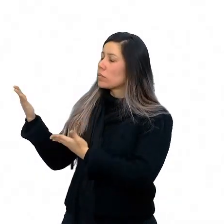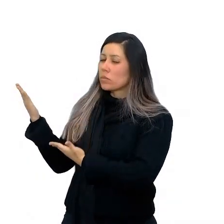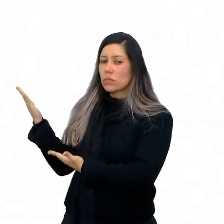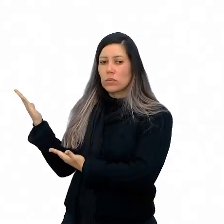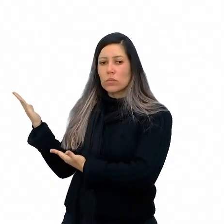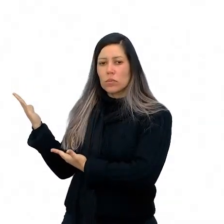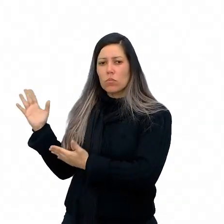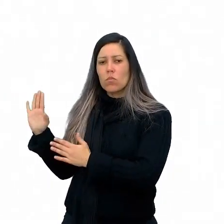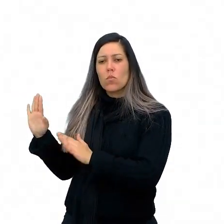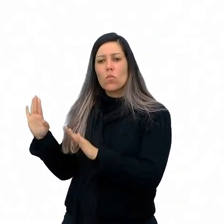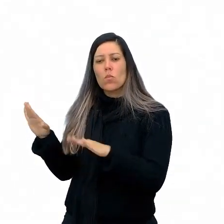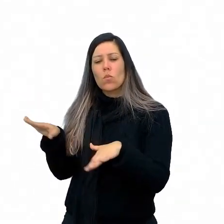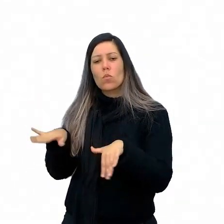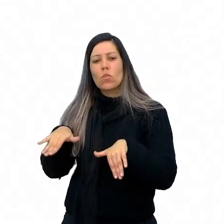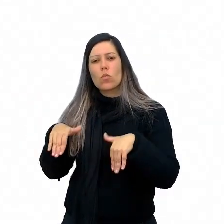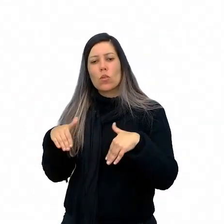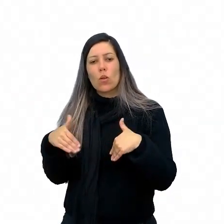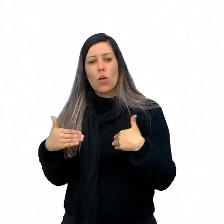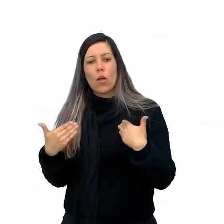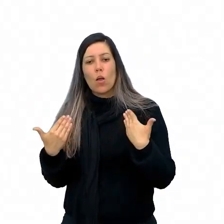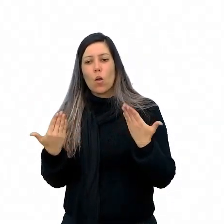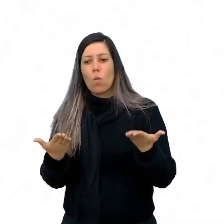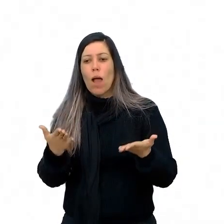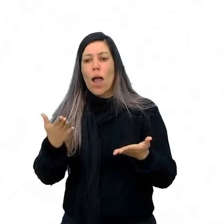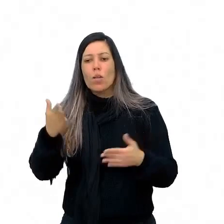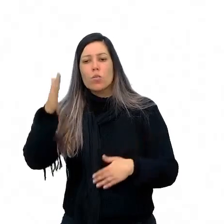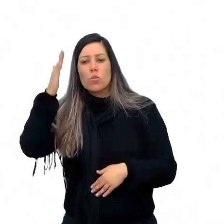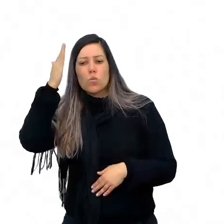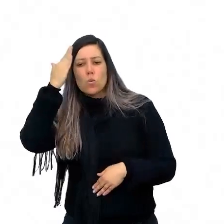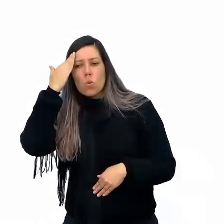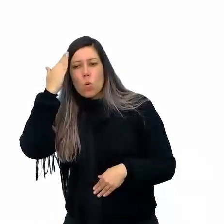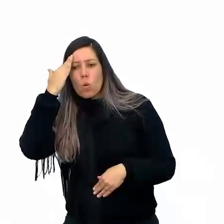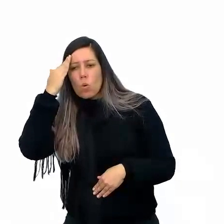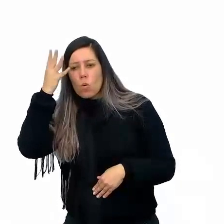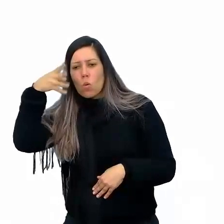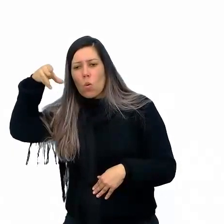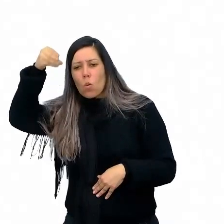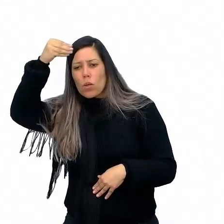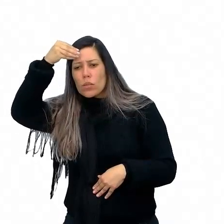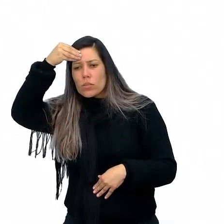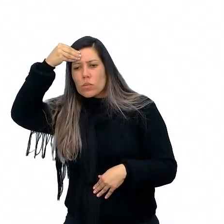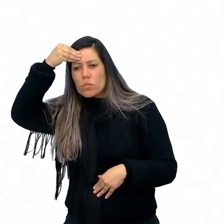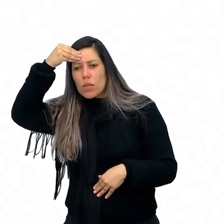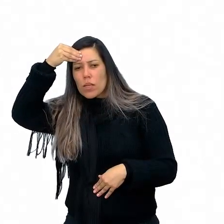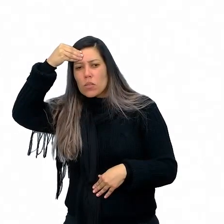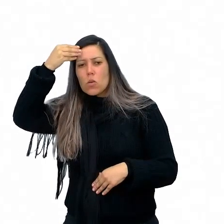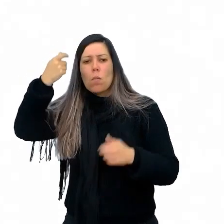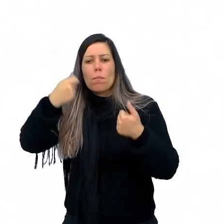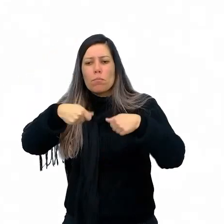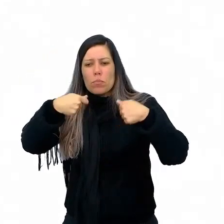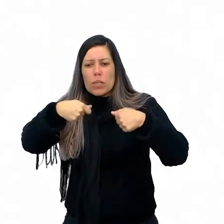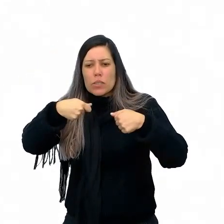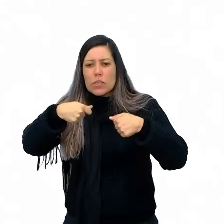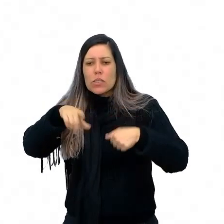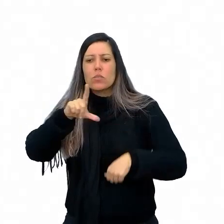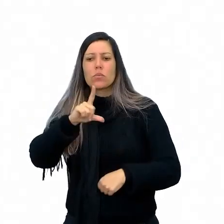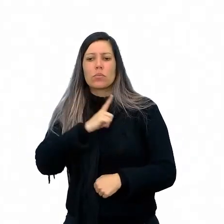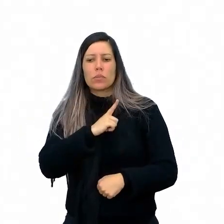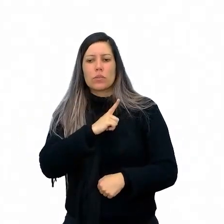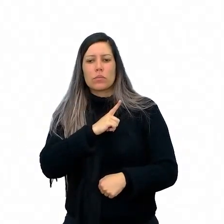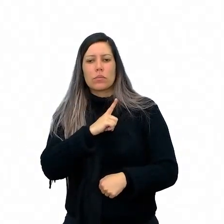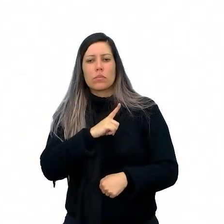Quais os conhecimentos que eu tenho que mobilizar? E aí está aqui, né? Eu tenho